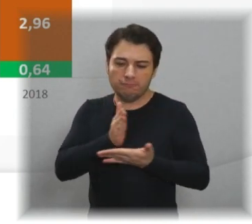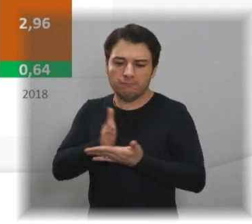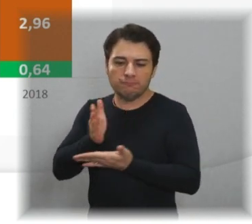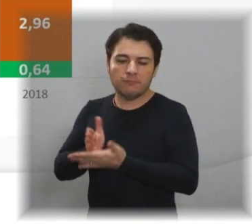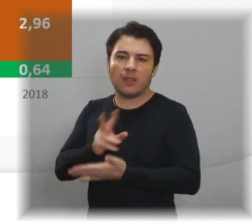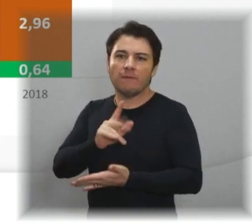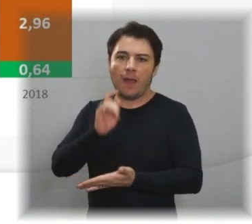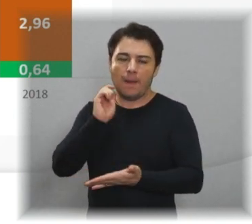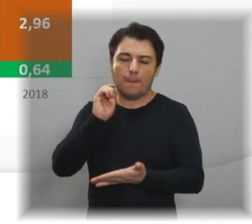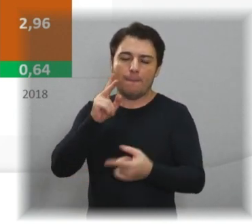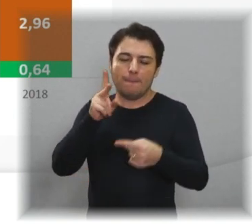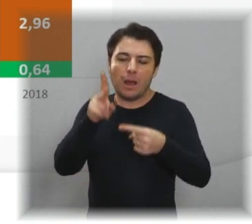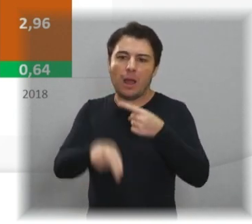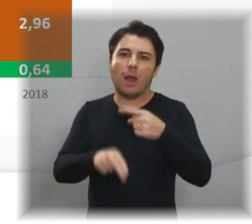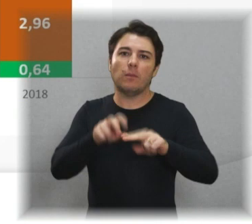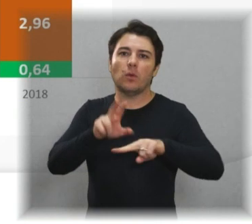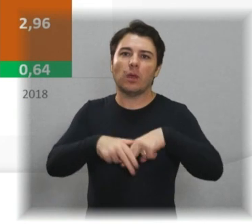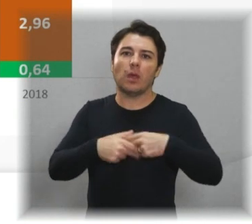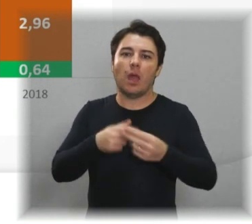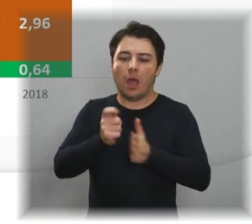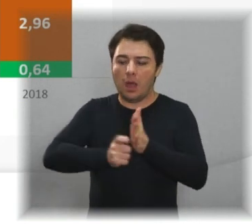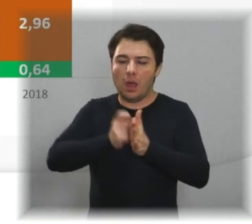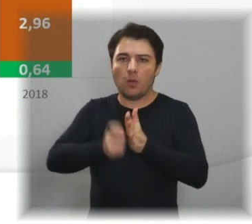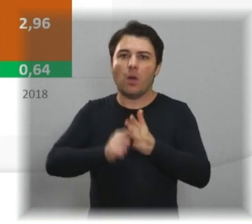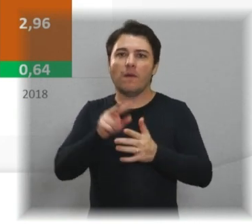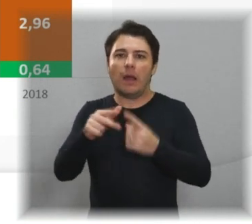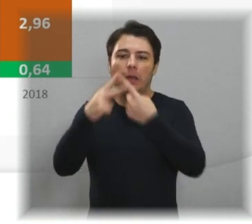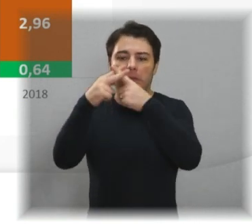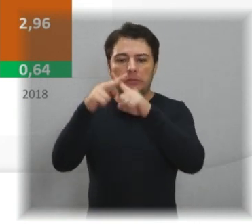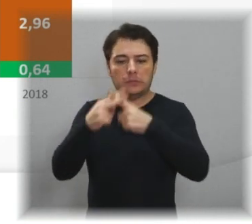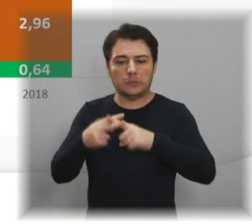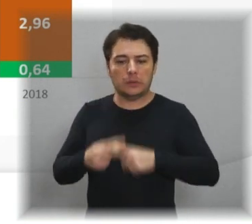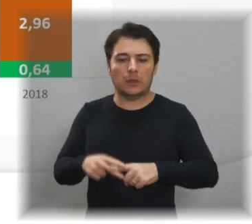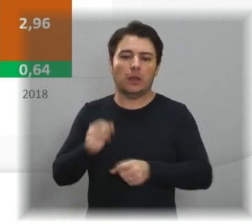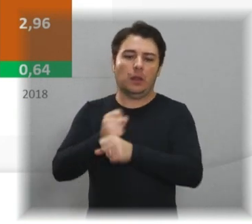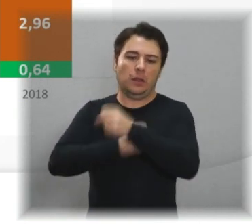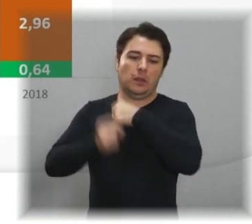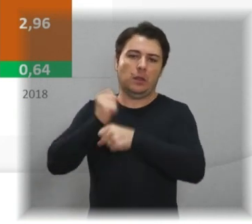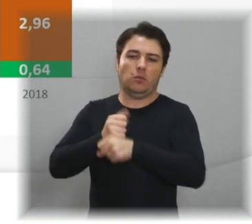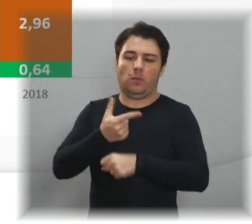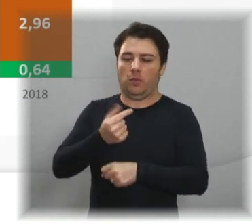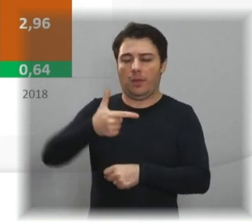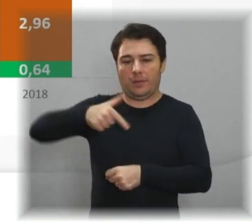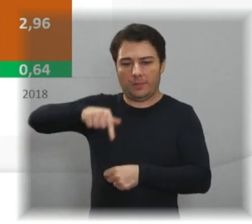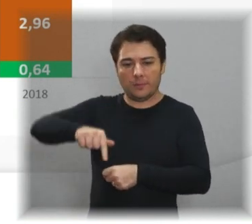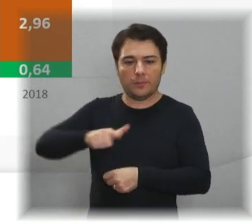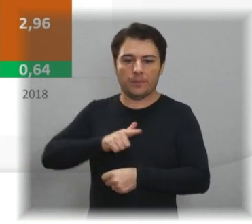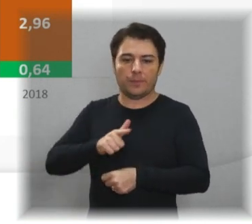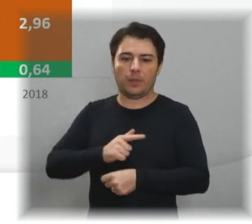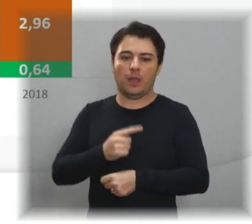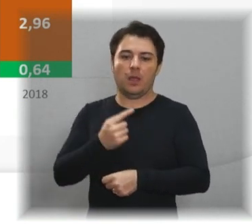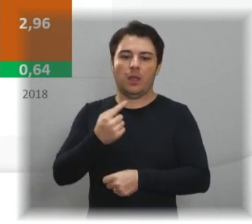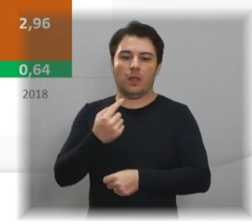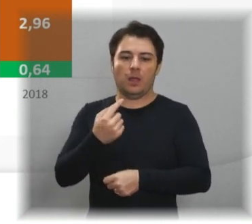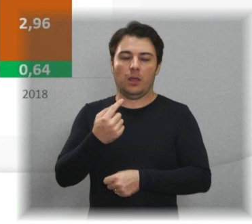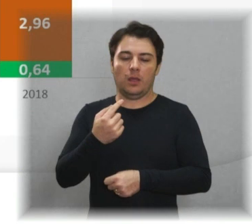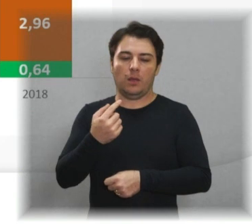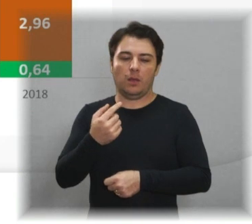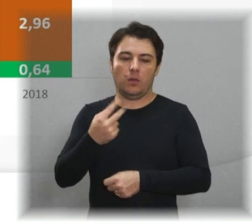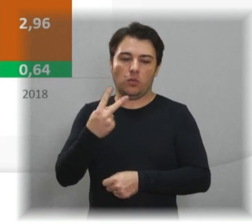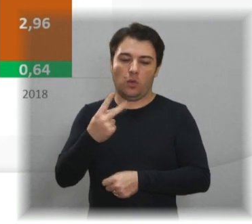que estão acontecendo para fazer a obra no município de Araraquara 2017 nós tivemos duas vírgulas 14 horas em média